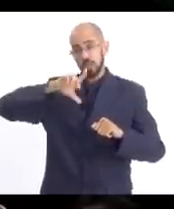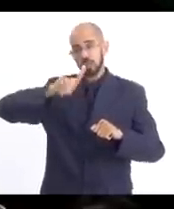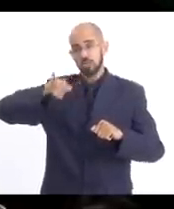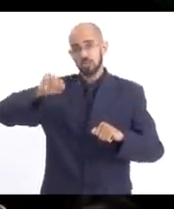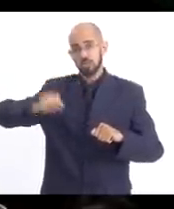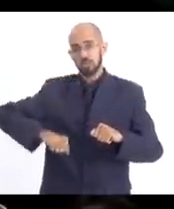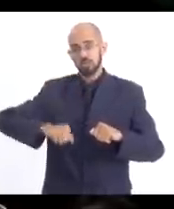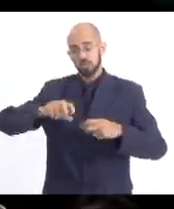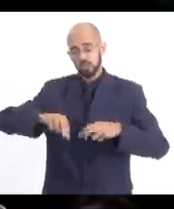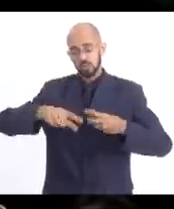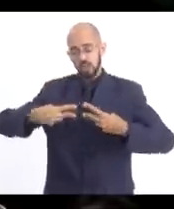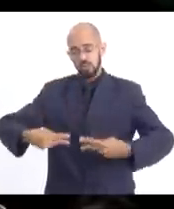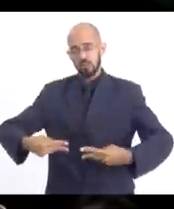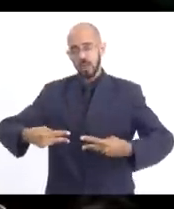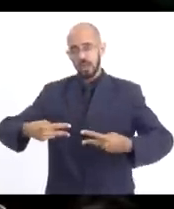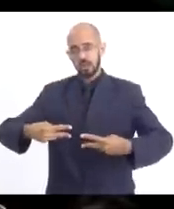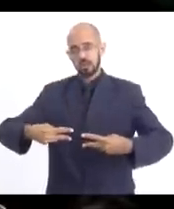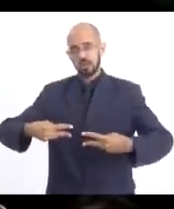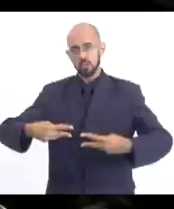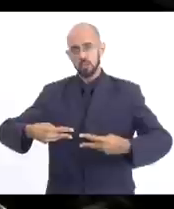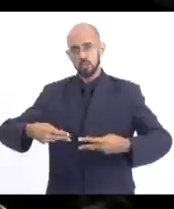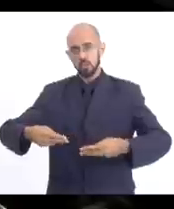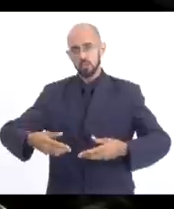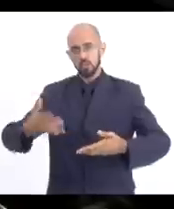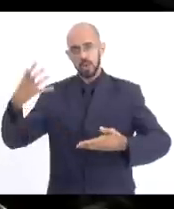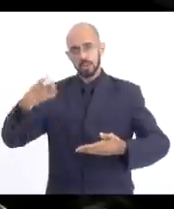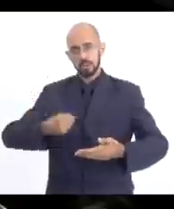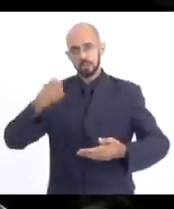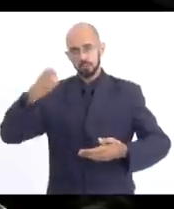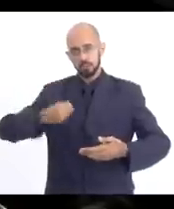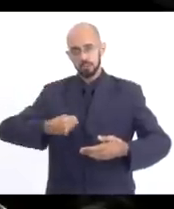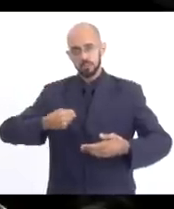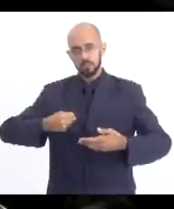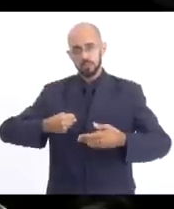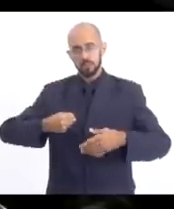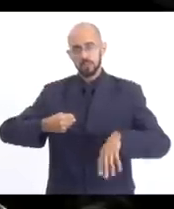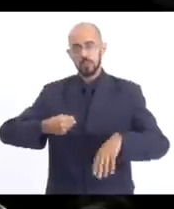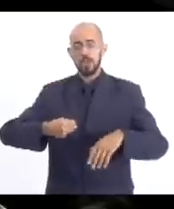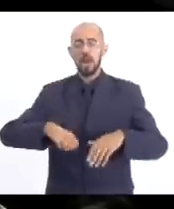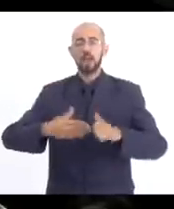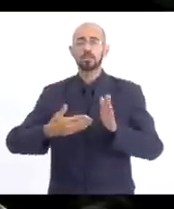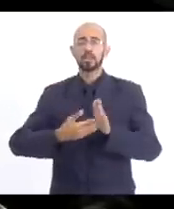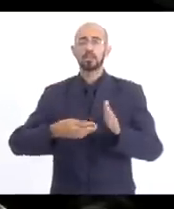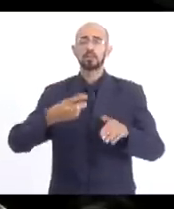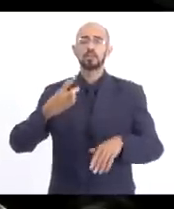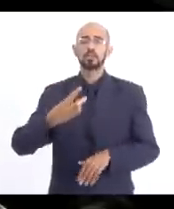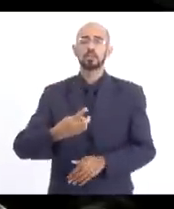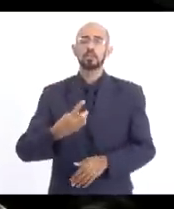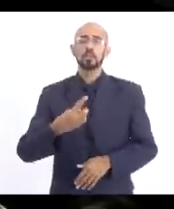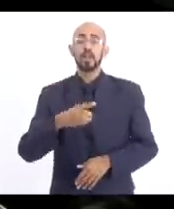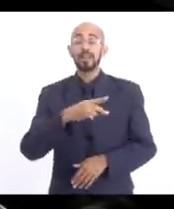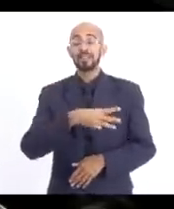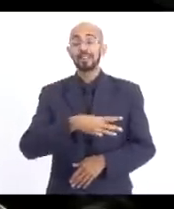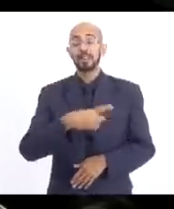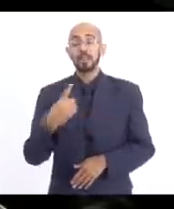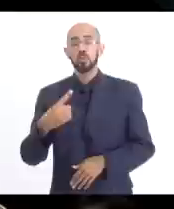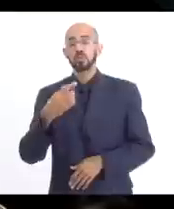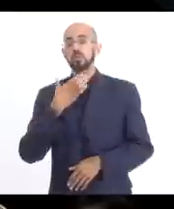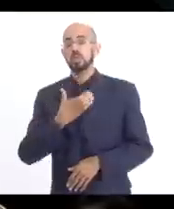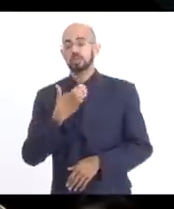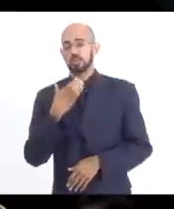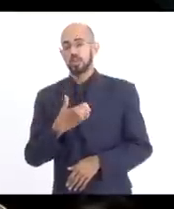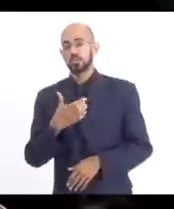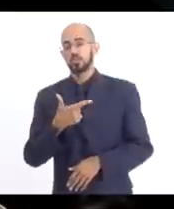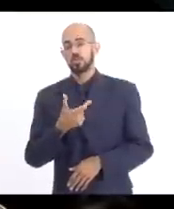da concessão da pensão até 31 de dezembro de 21, a base de cálculo prevista no caput